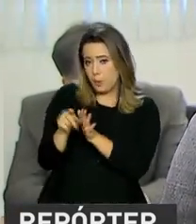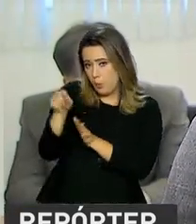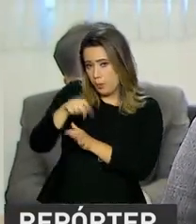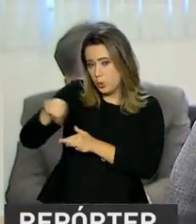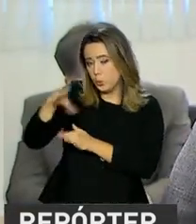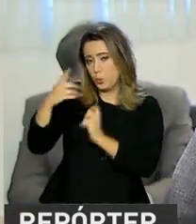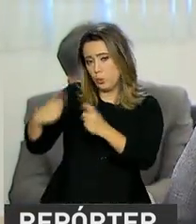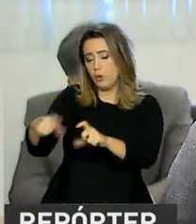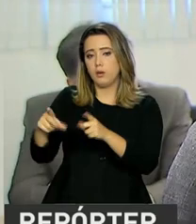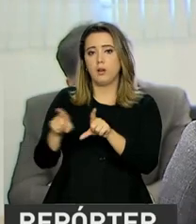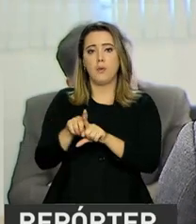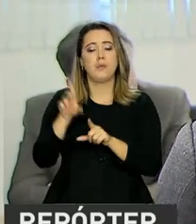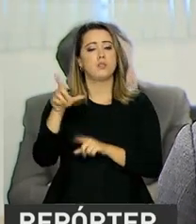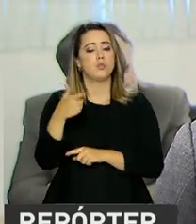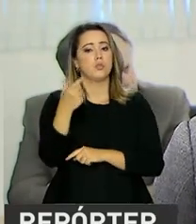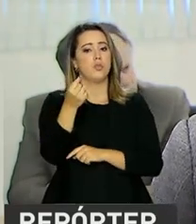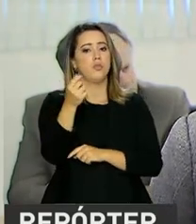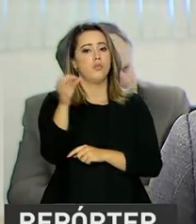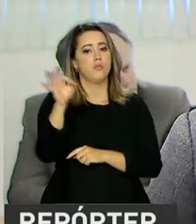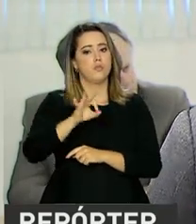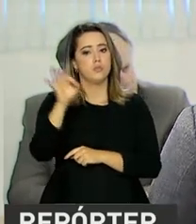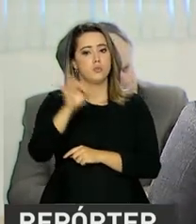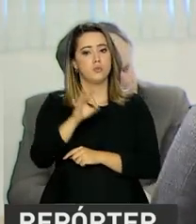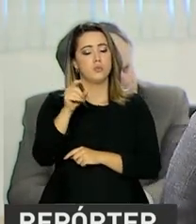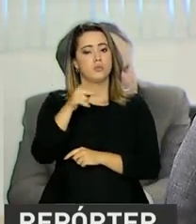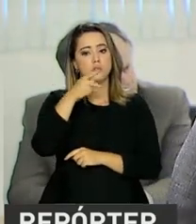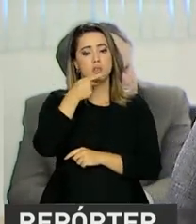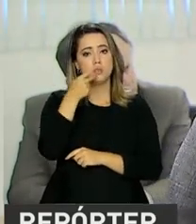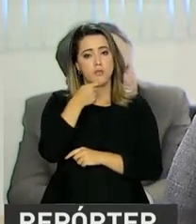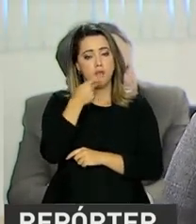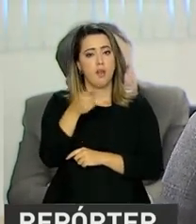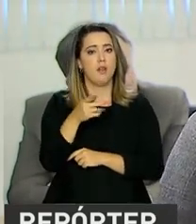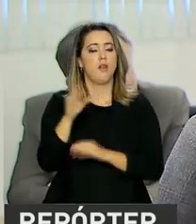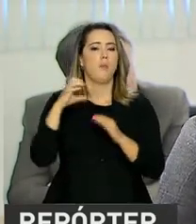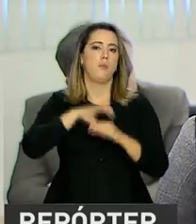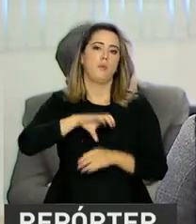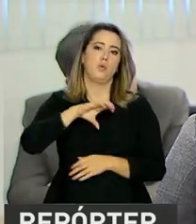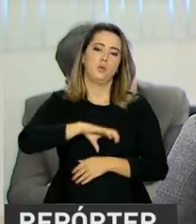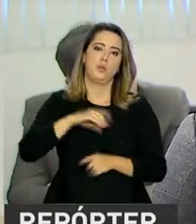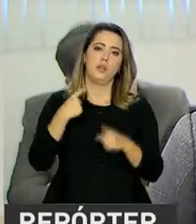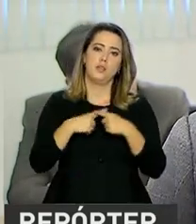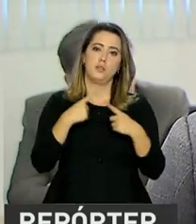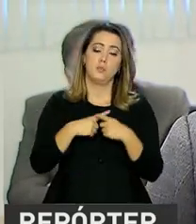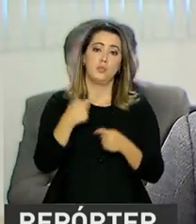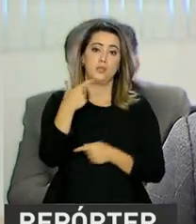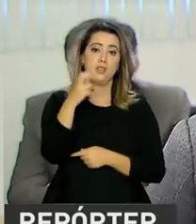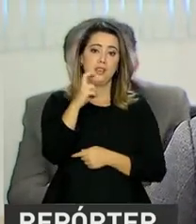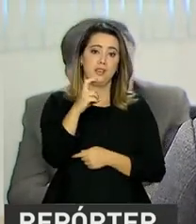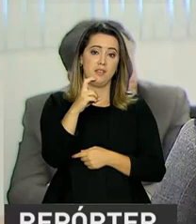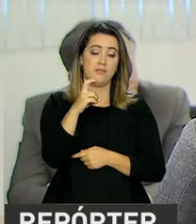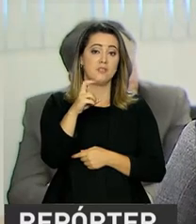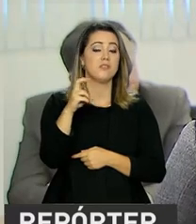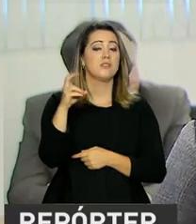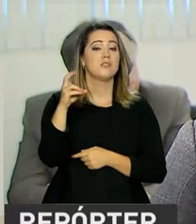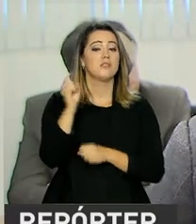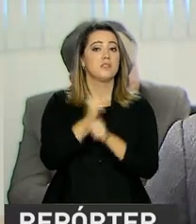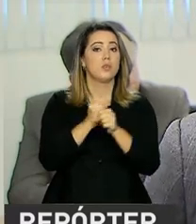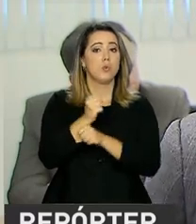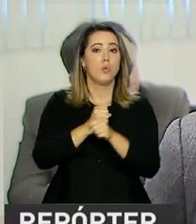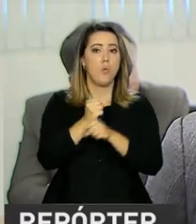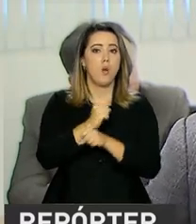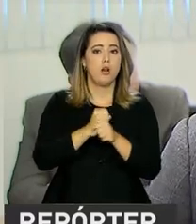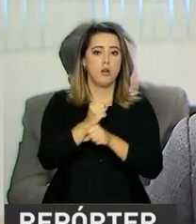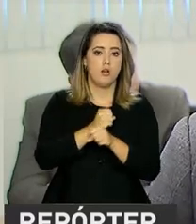da população fala o idioma português isso porque durante 25 anos de ocupação da indonésia o português foi